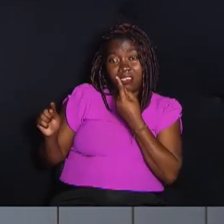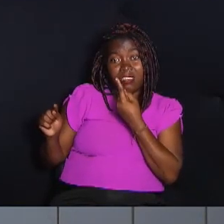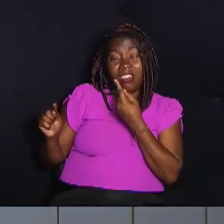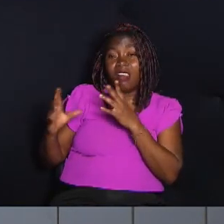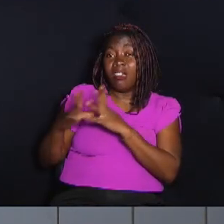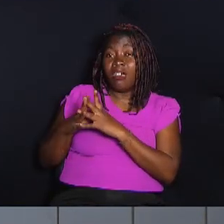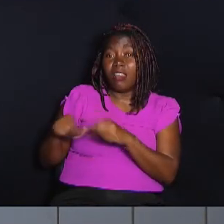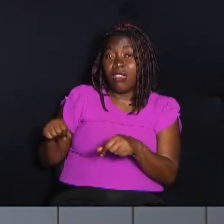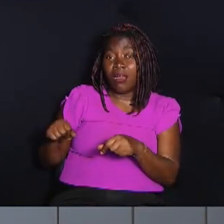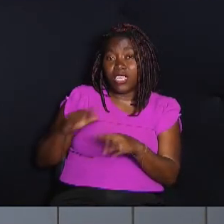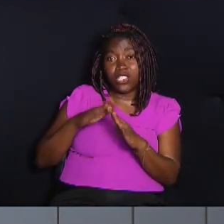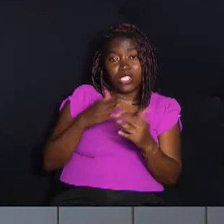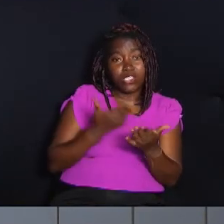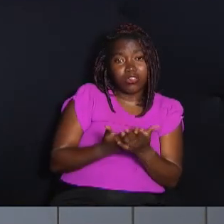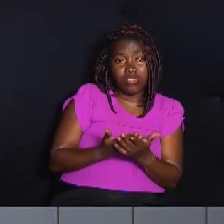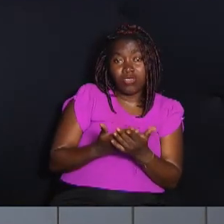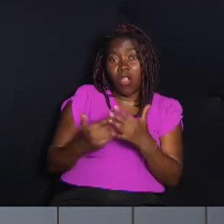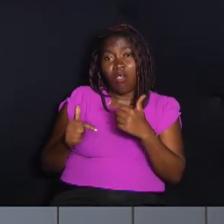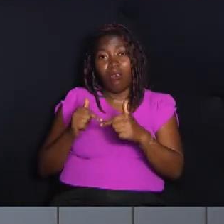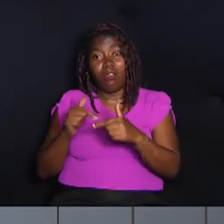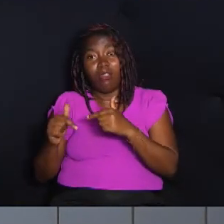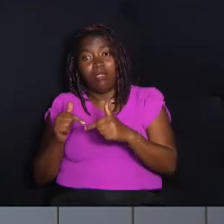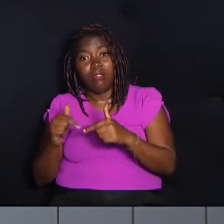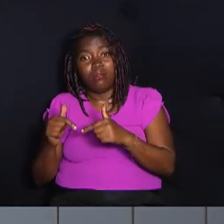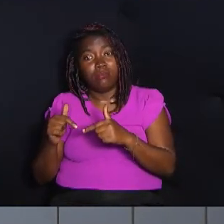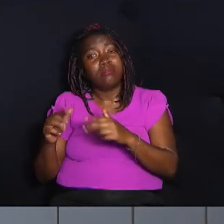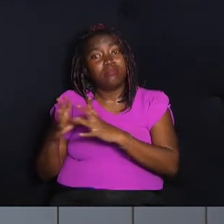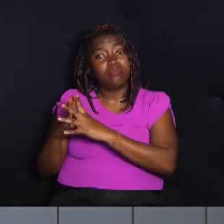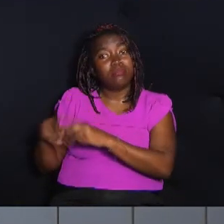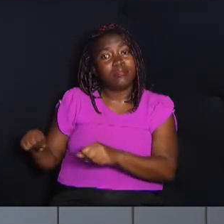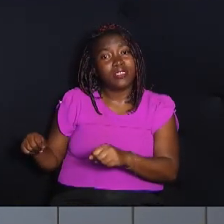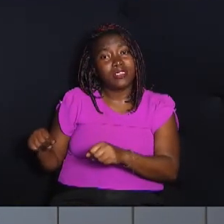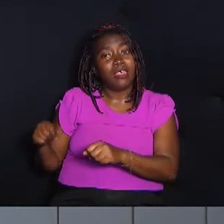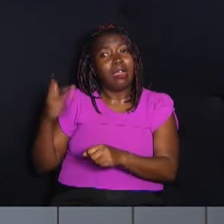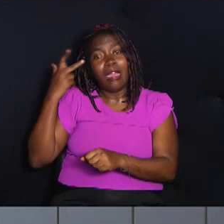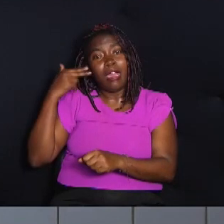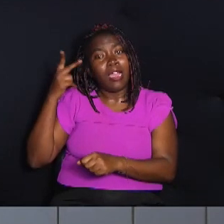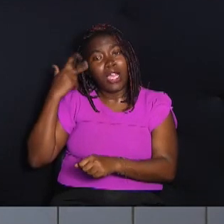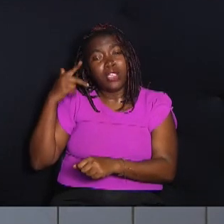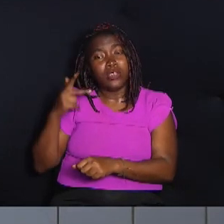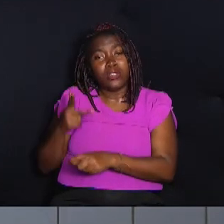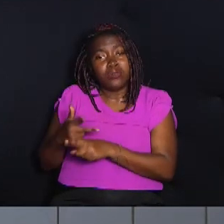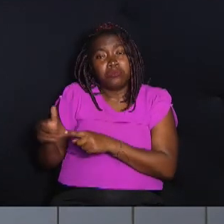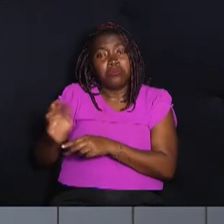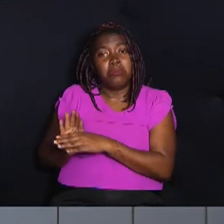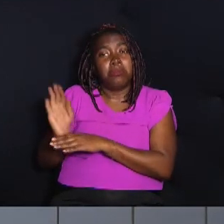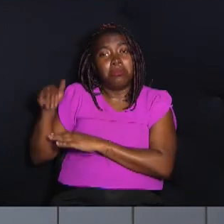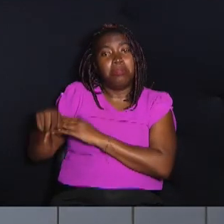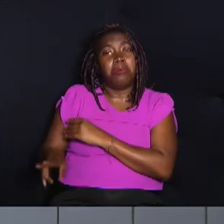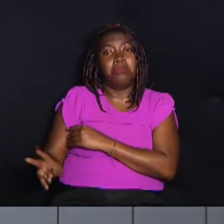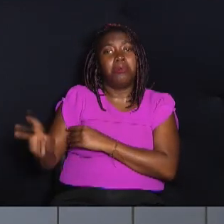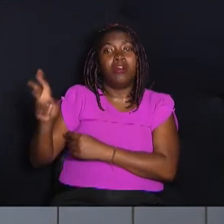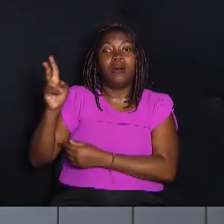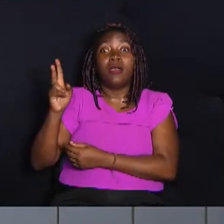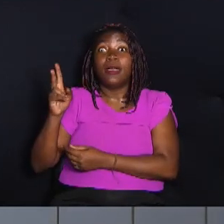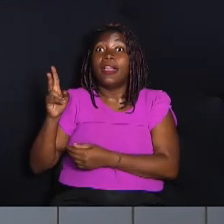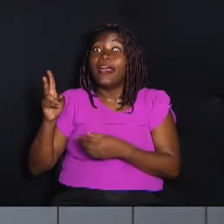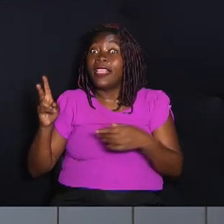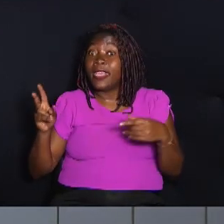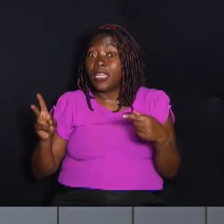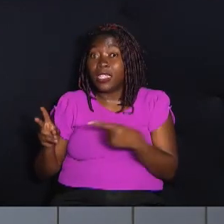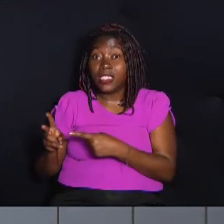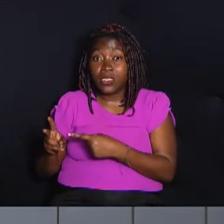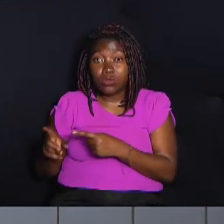seja na escola, seja no trabalho, né? Resolveu ali, tranquilo, superou, a vida continua. Isto